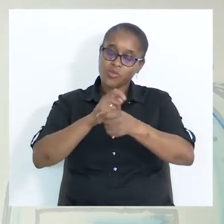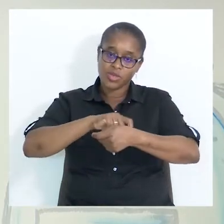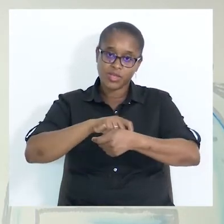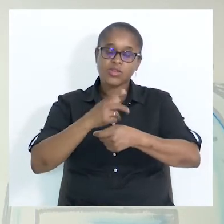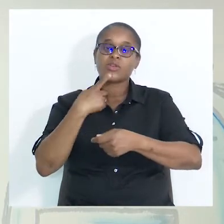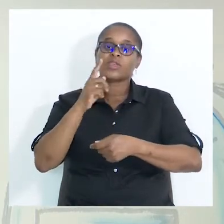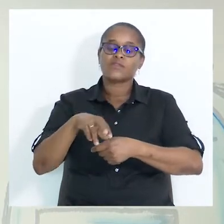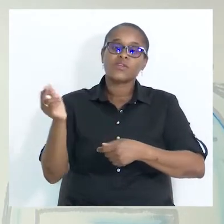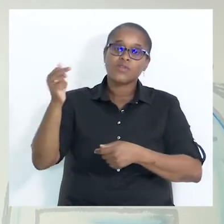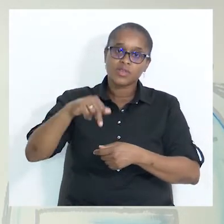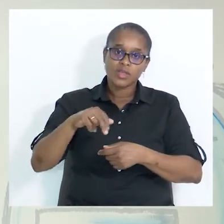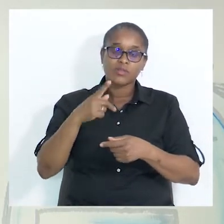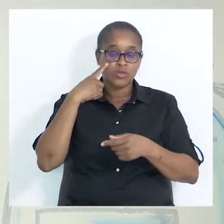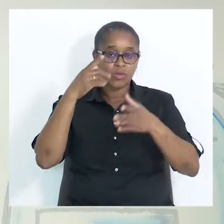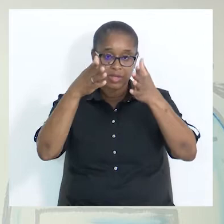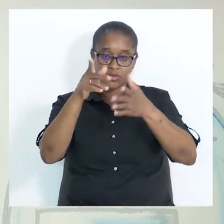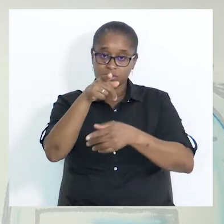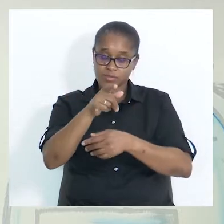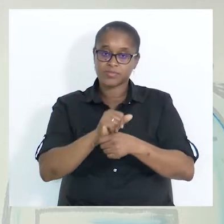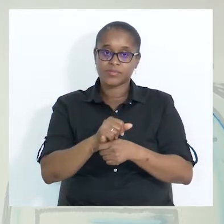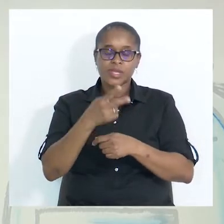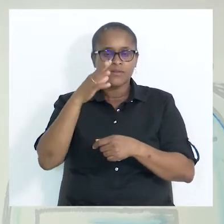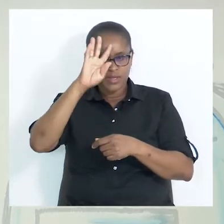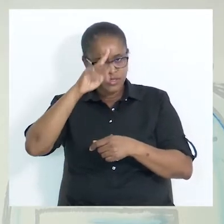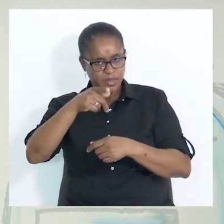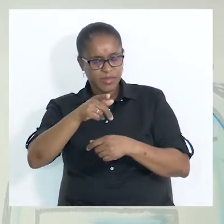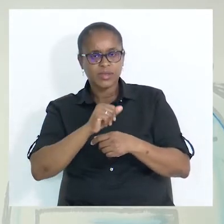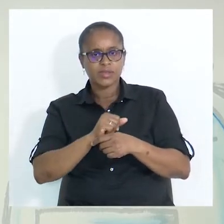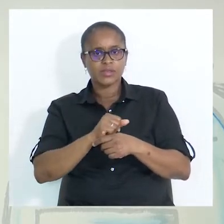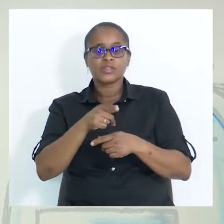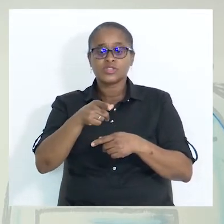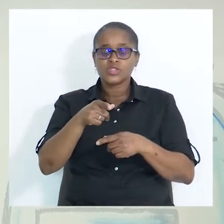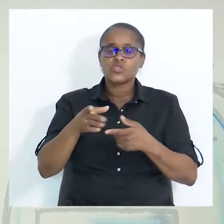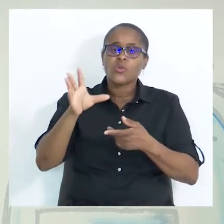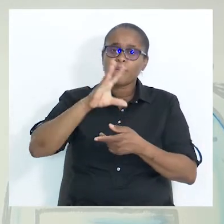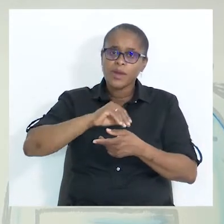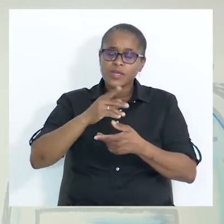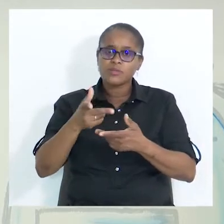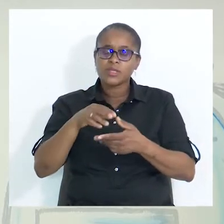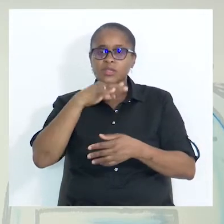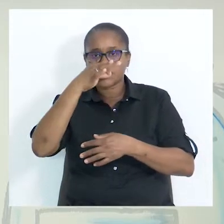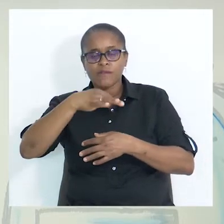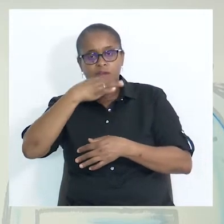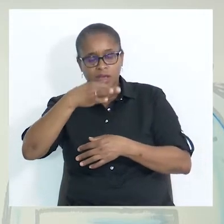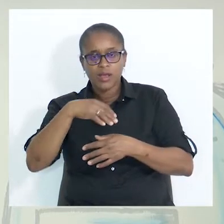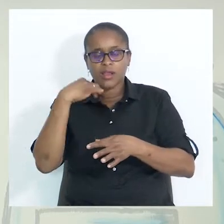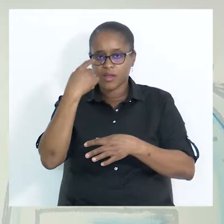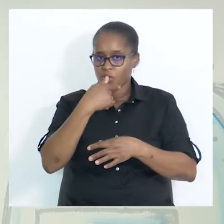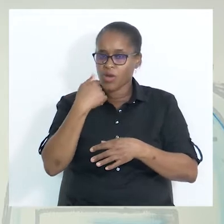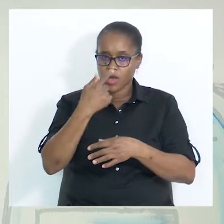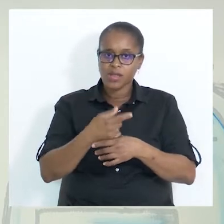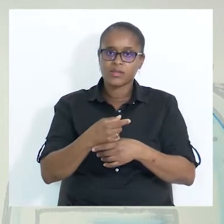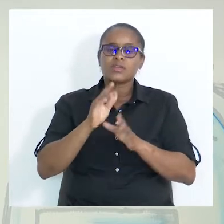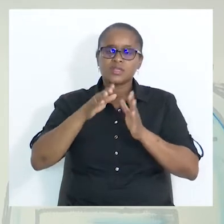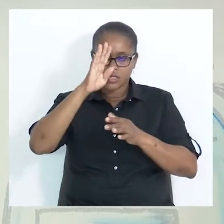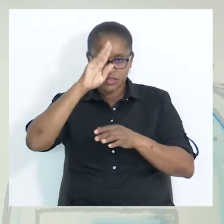modificações, voltando a chamar-te a atenção, vais dar conta disto, mas é para a linha da oralidade, embora já